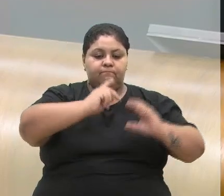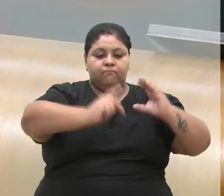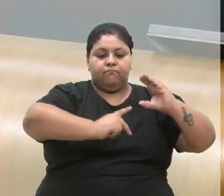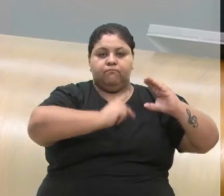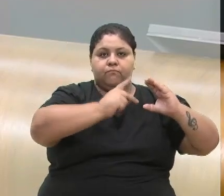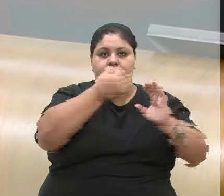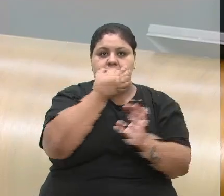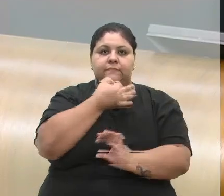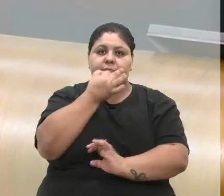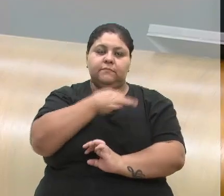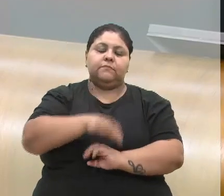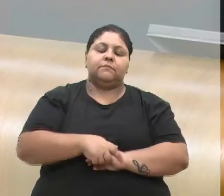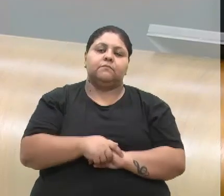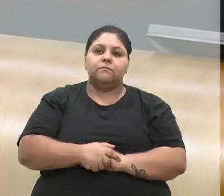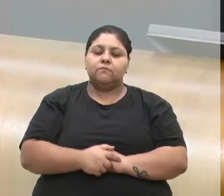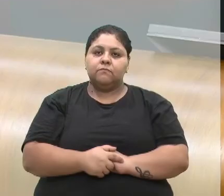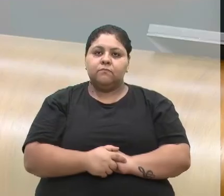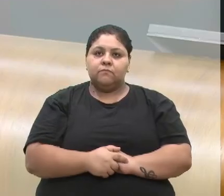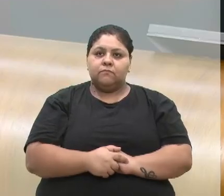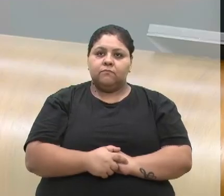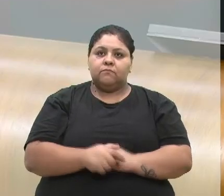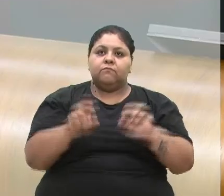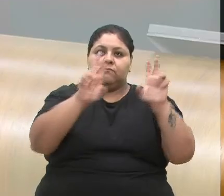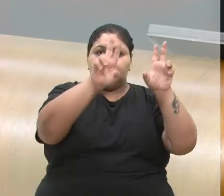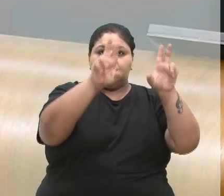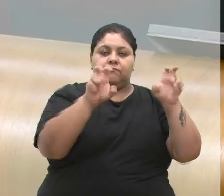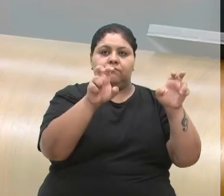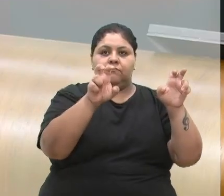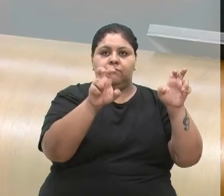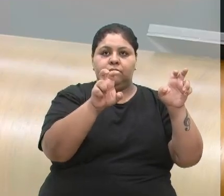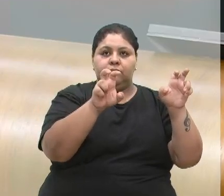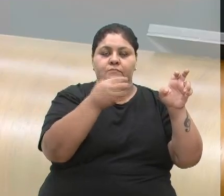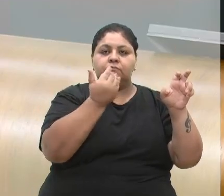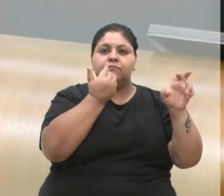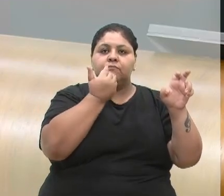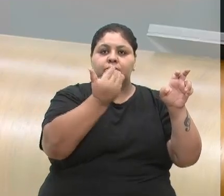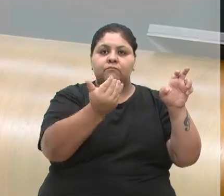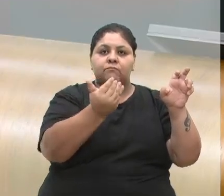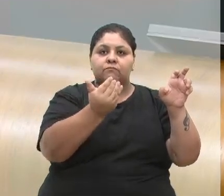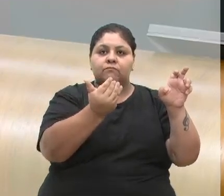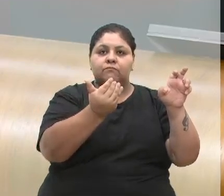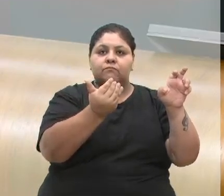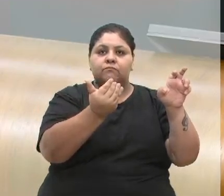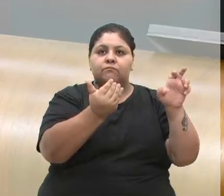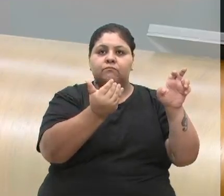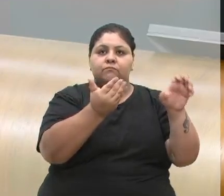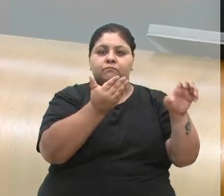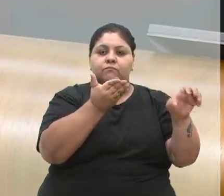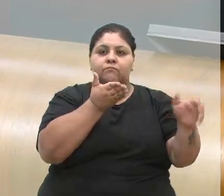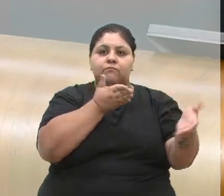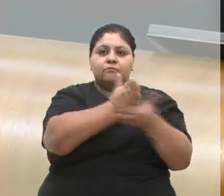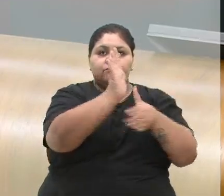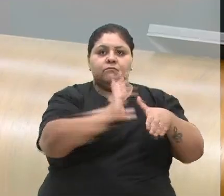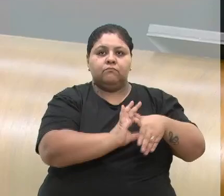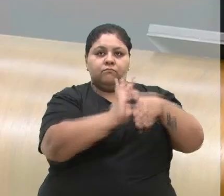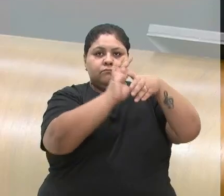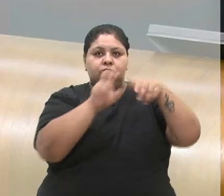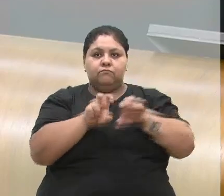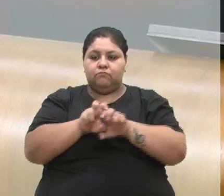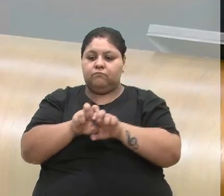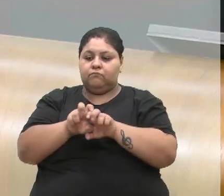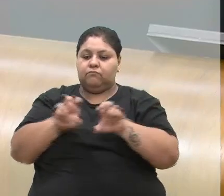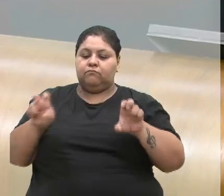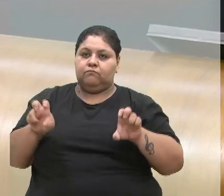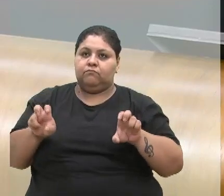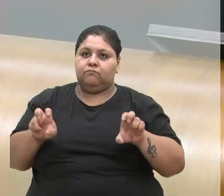Municipal de Caxias do Sul. Assunto: solicitação de espaço de acordo de lideranças. A bancada do Partido